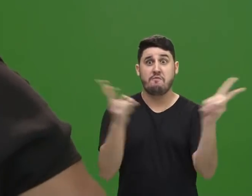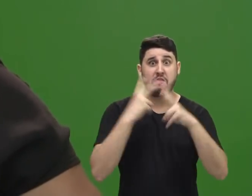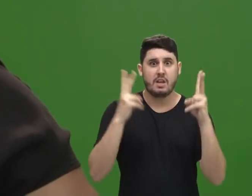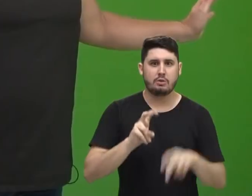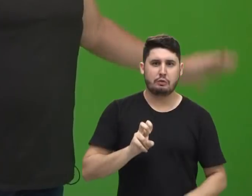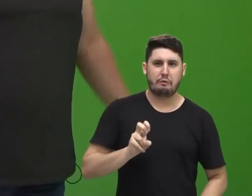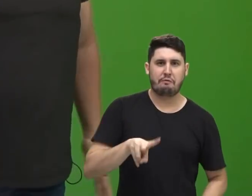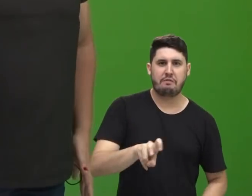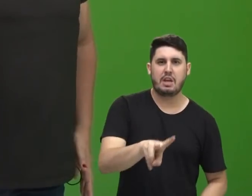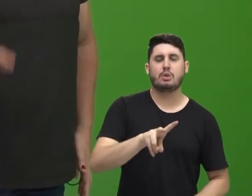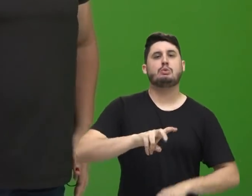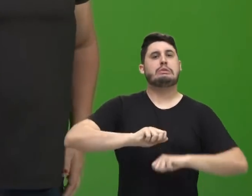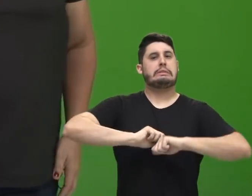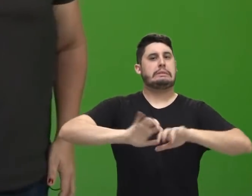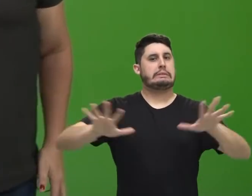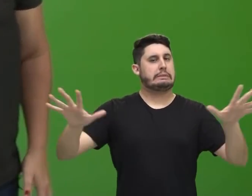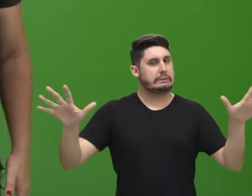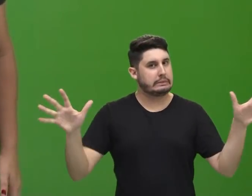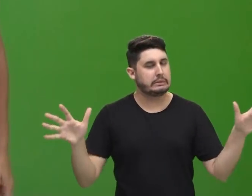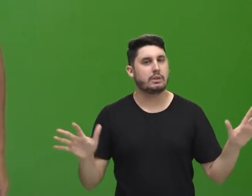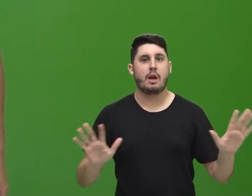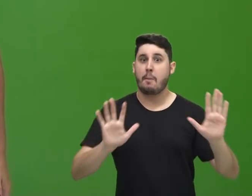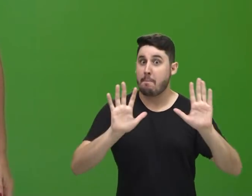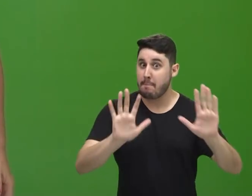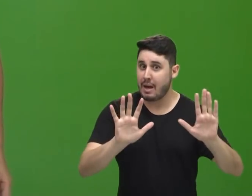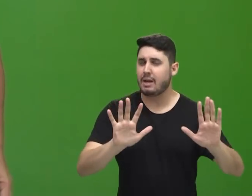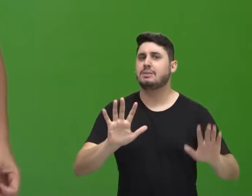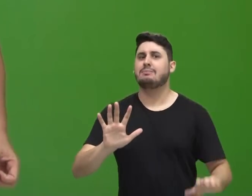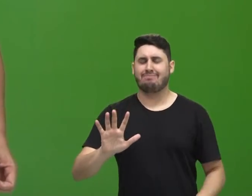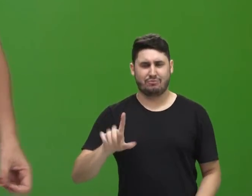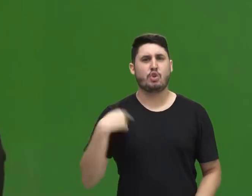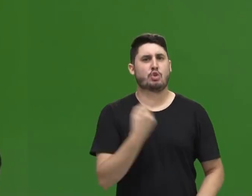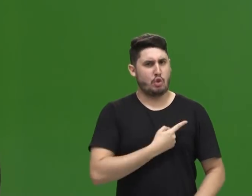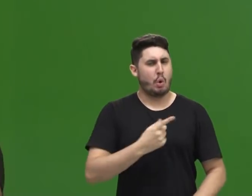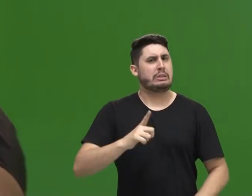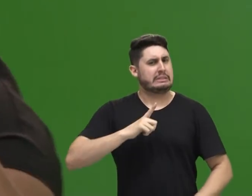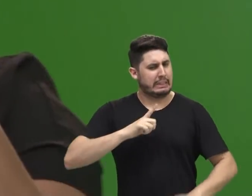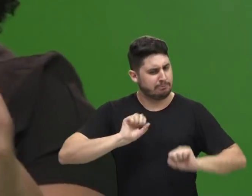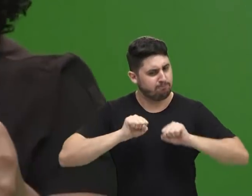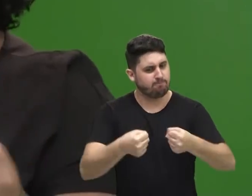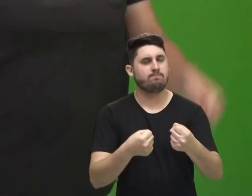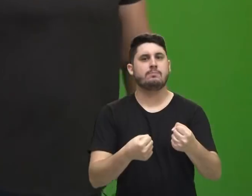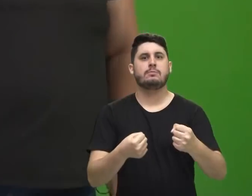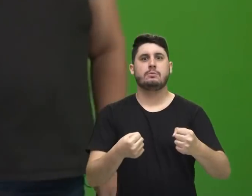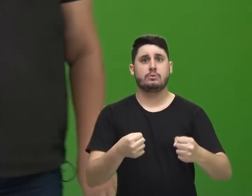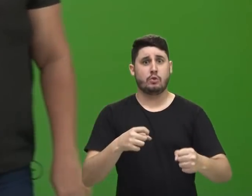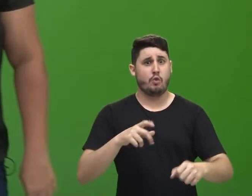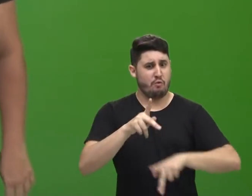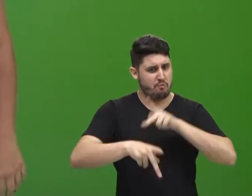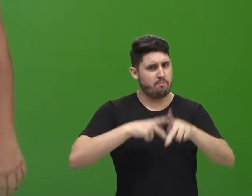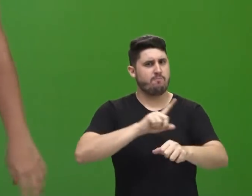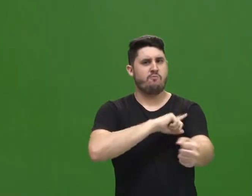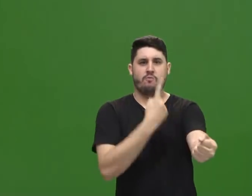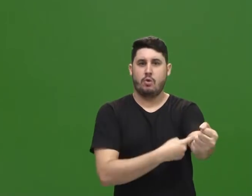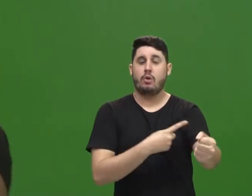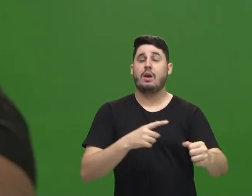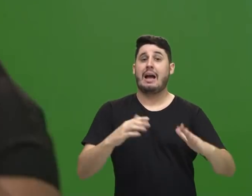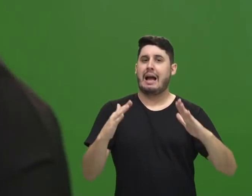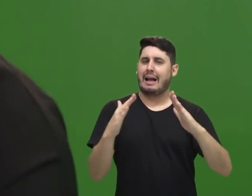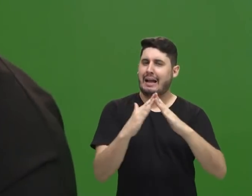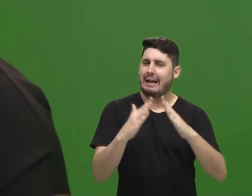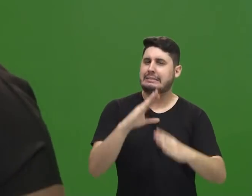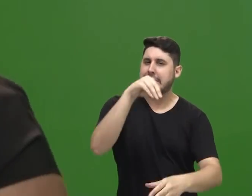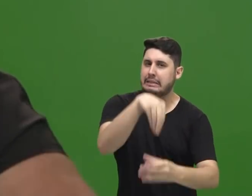voa no vento. Mas também sabemos da nossa garra. Nosso povo é valente. Estamos em casa,